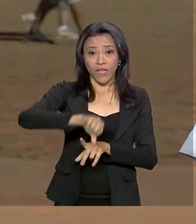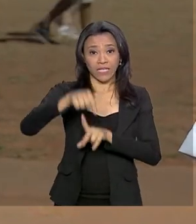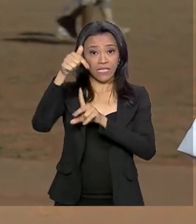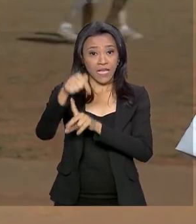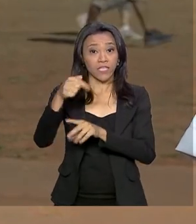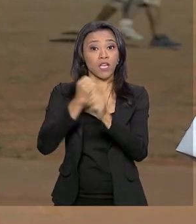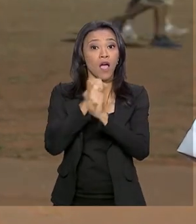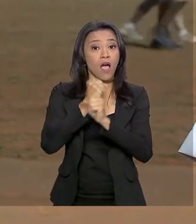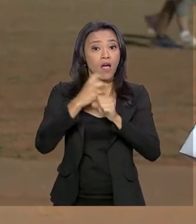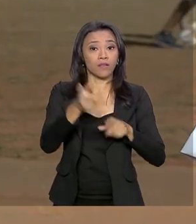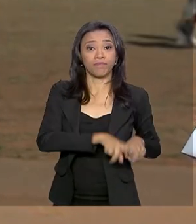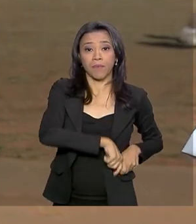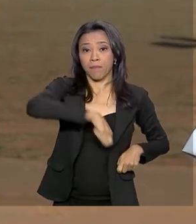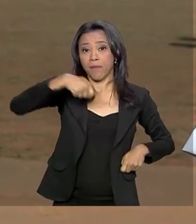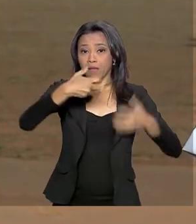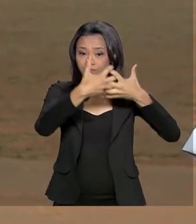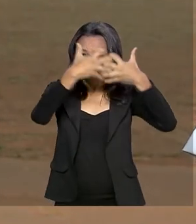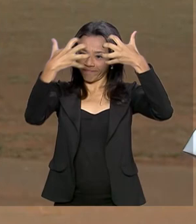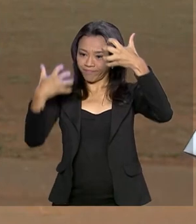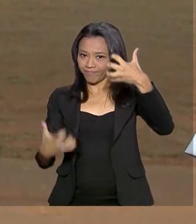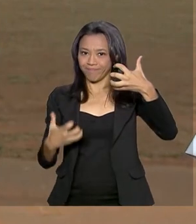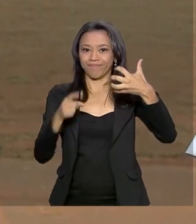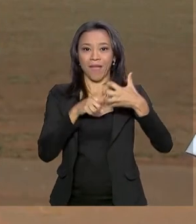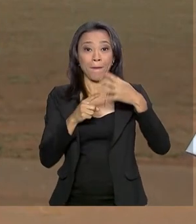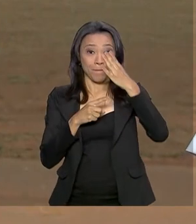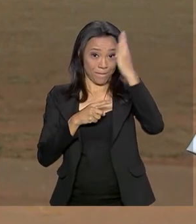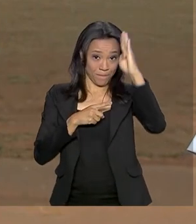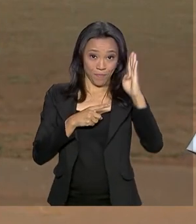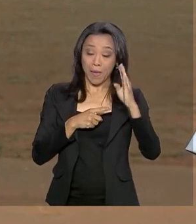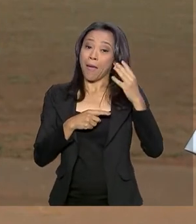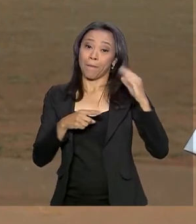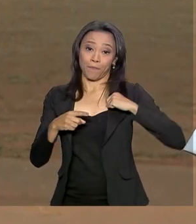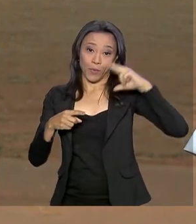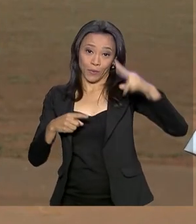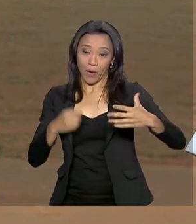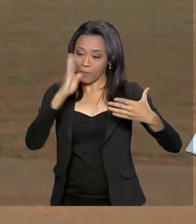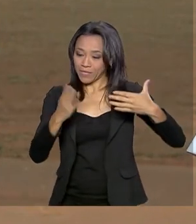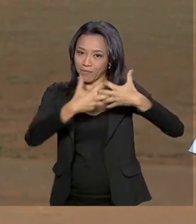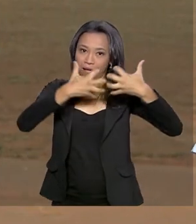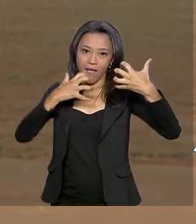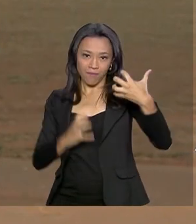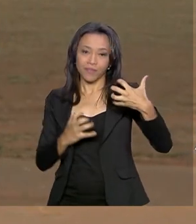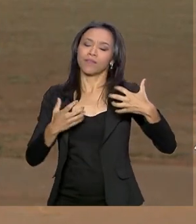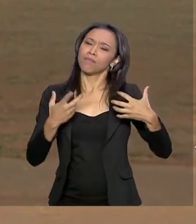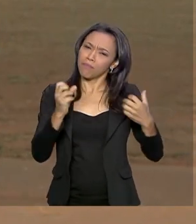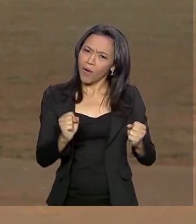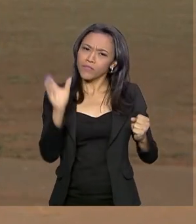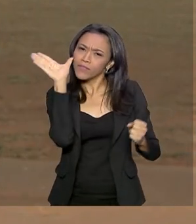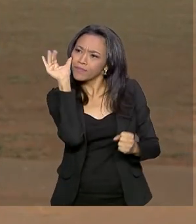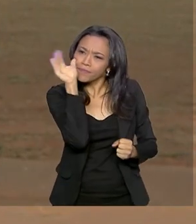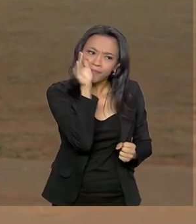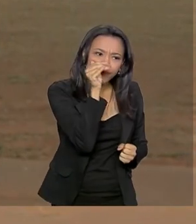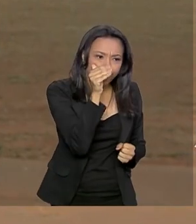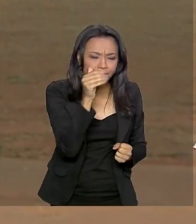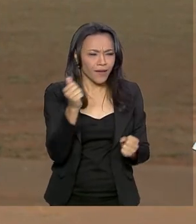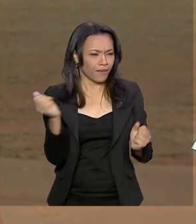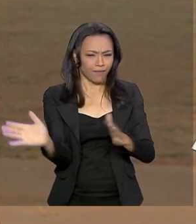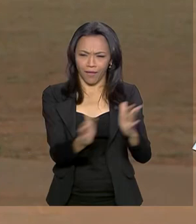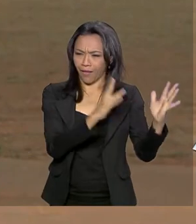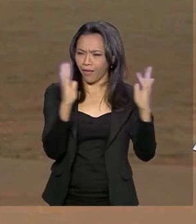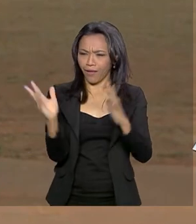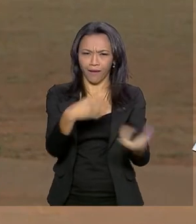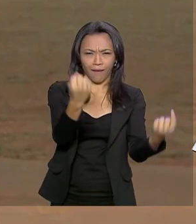do país e quem vier aqui amanhã quem visitar além de conferir os desfiles também pode conferir uma exposição com carros e equipamentos